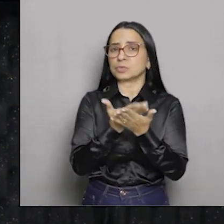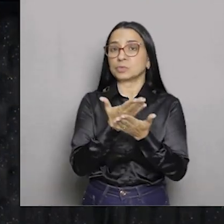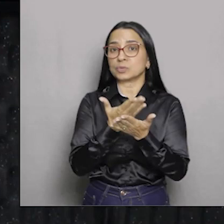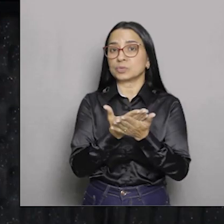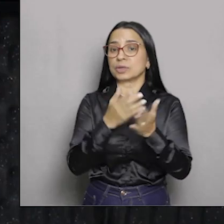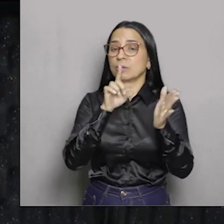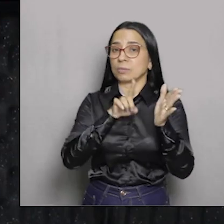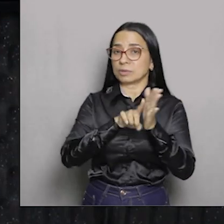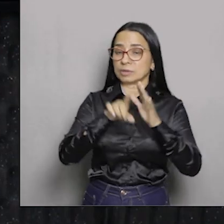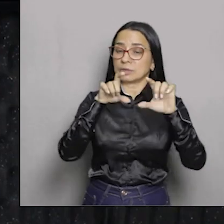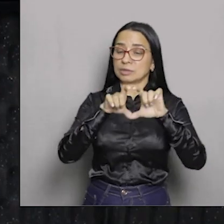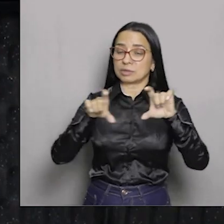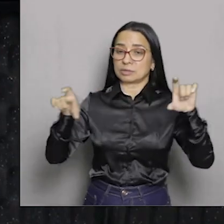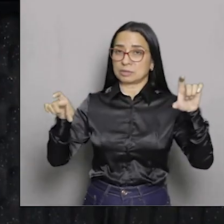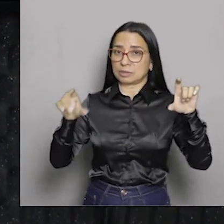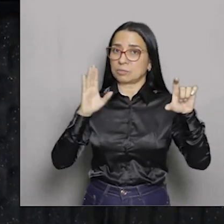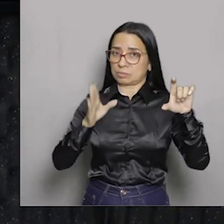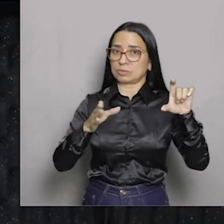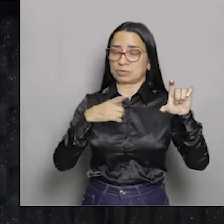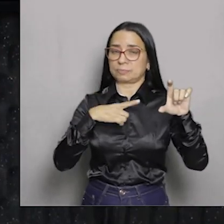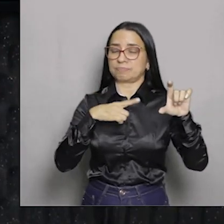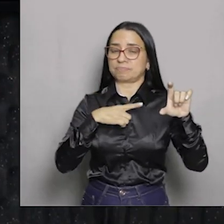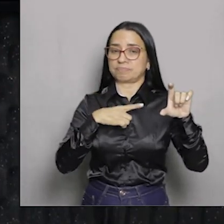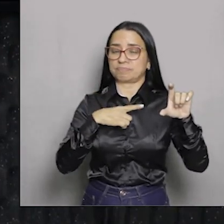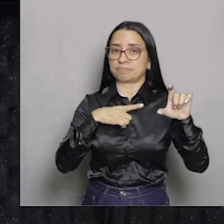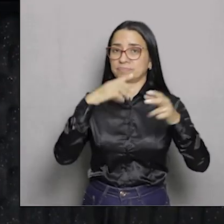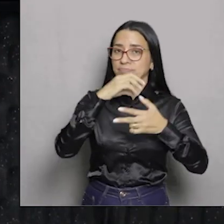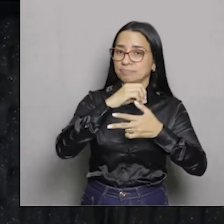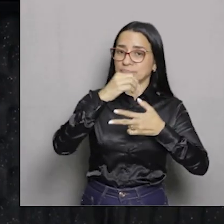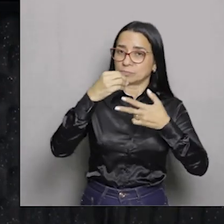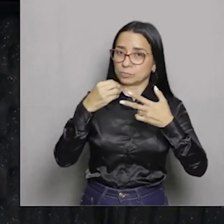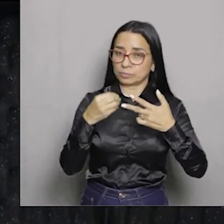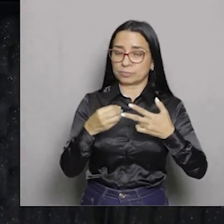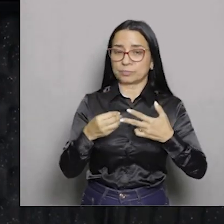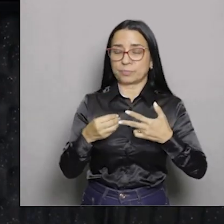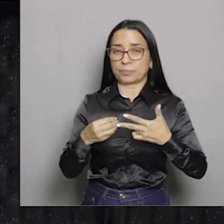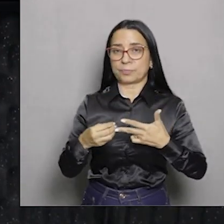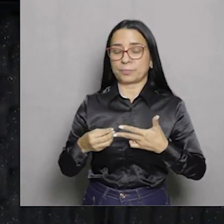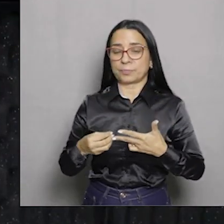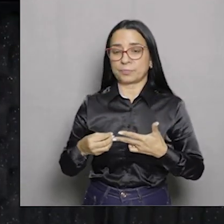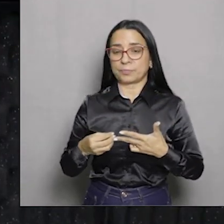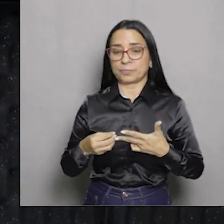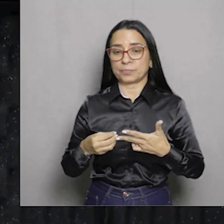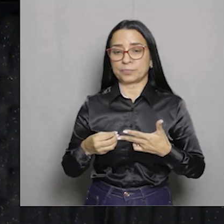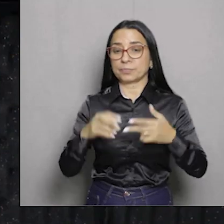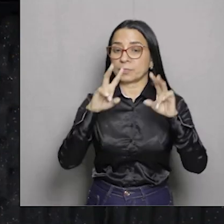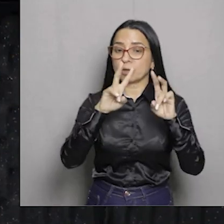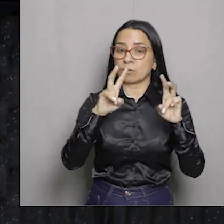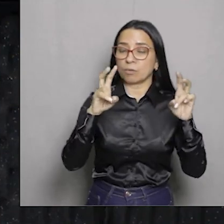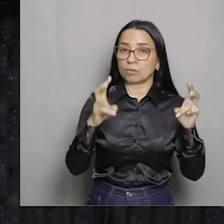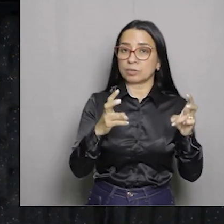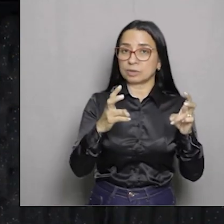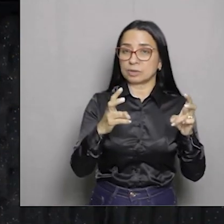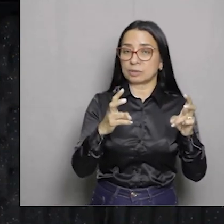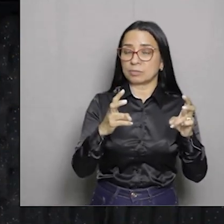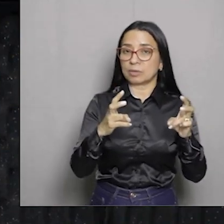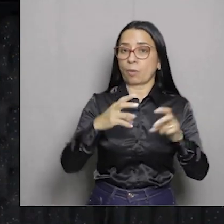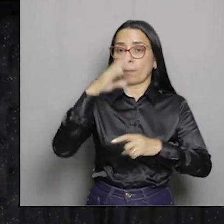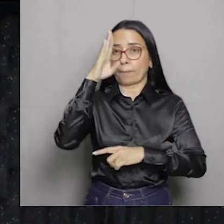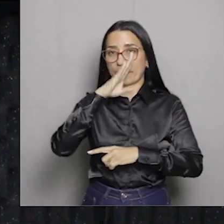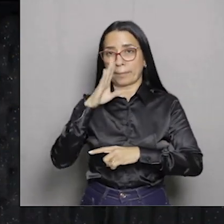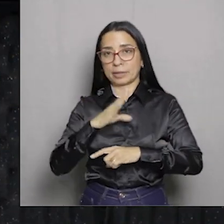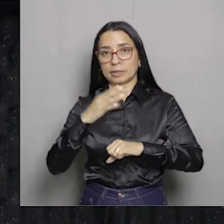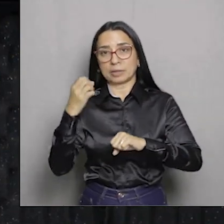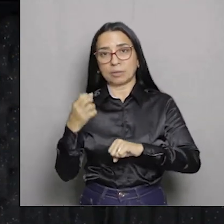item em questão que já foi abordado nas provas do Enem. O tema envolve Brasil